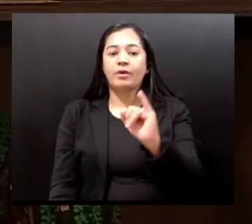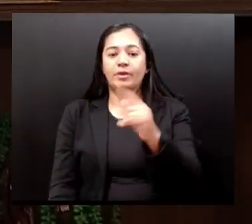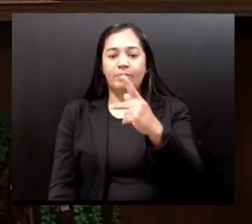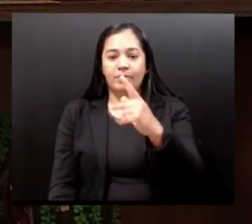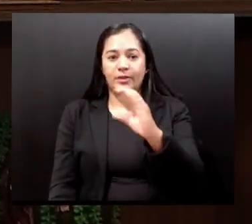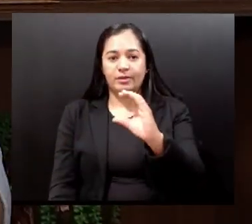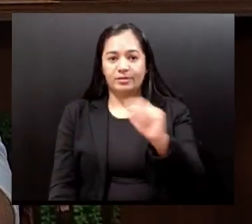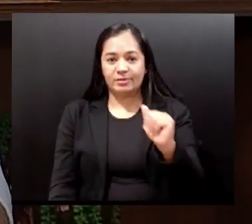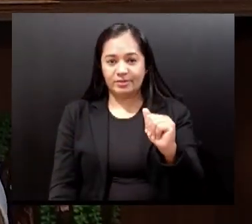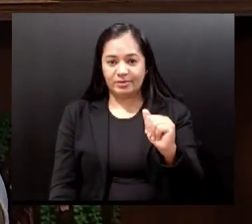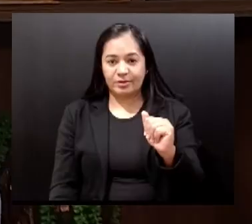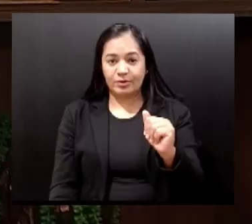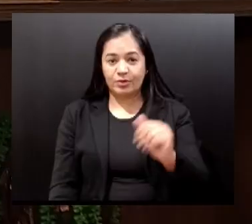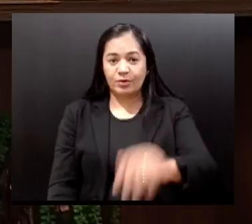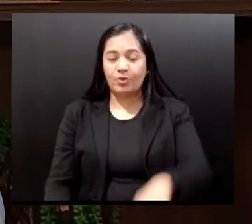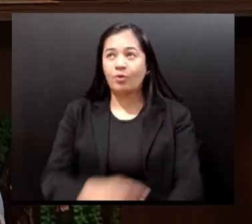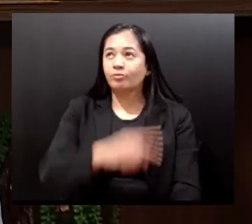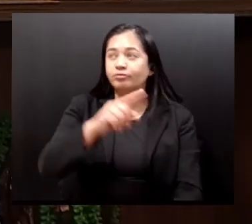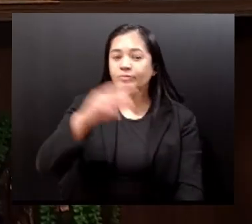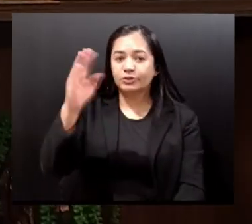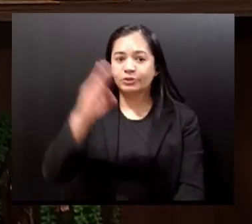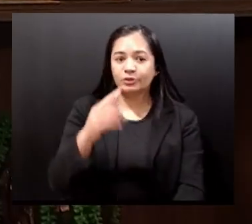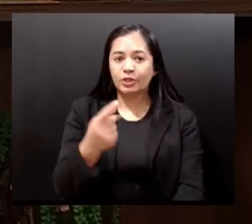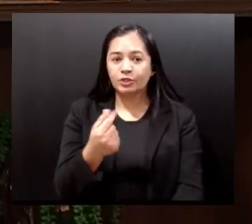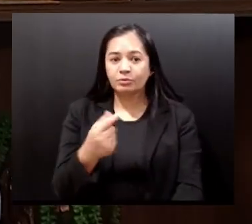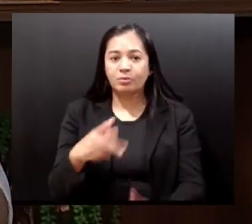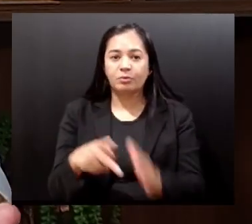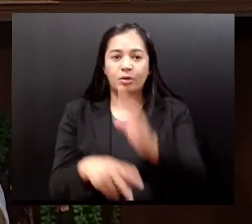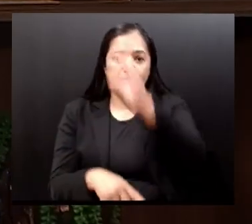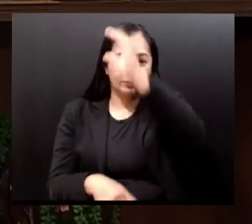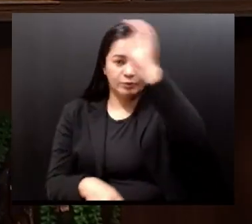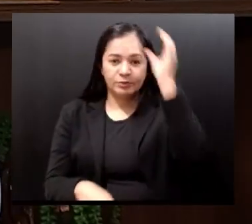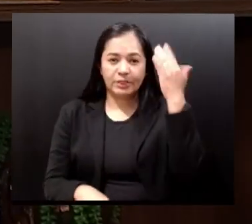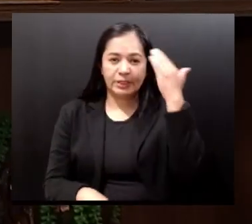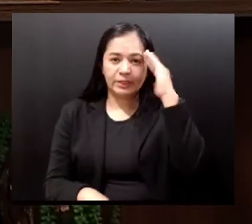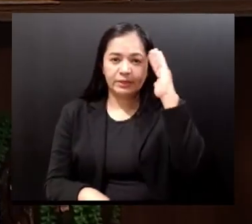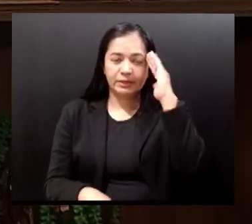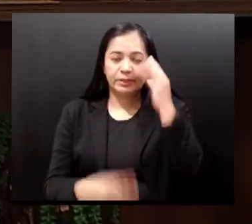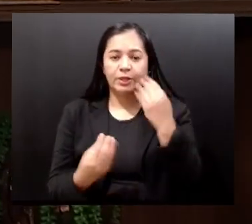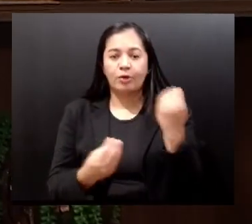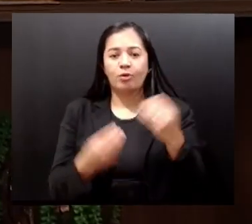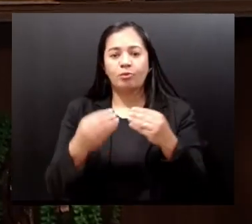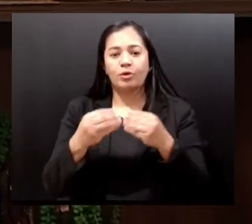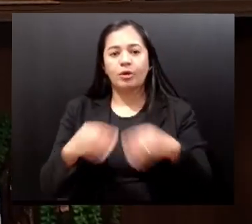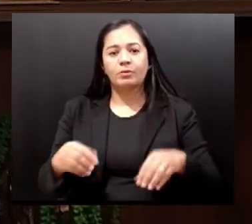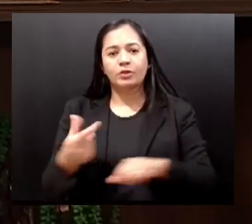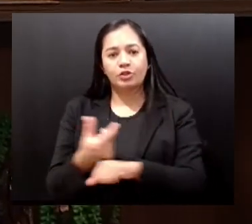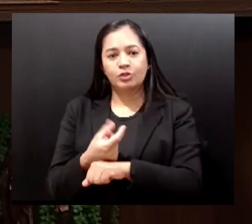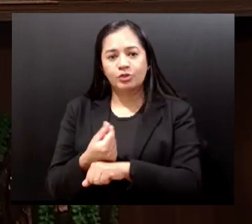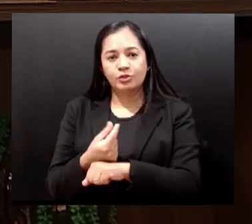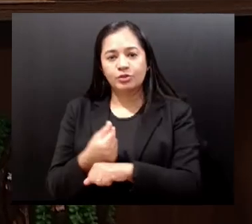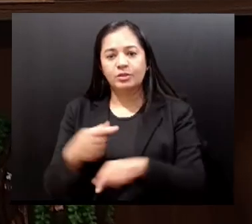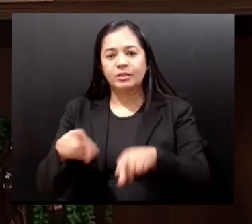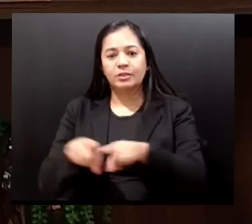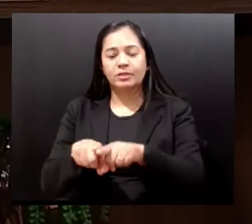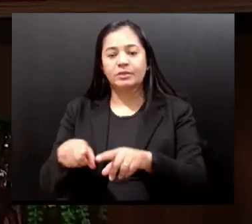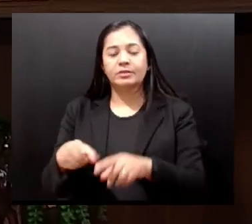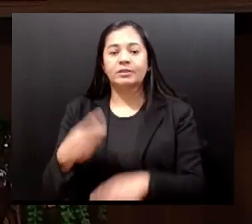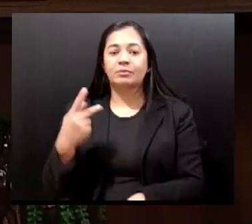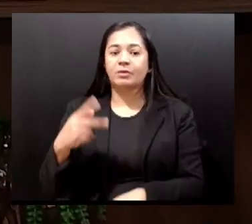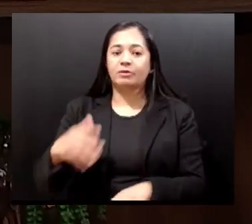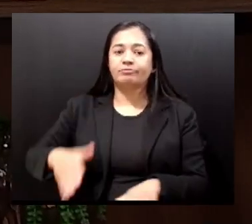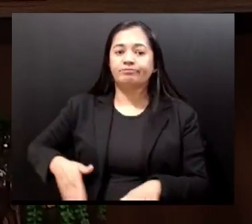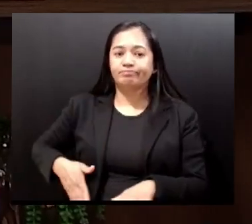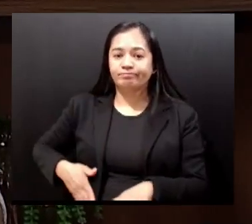de Preços ao Consumidor. Entender como esse índice afeta a economia e também o seu bolso é importante. Por isso eu estou aqui